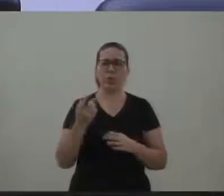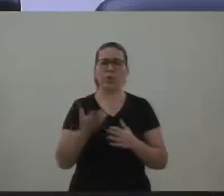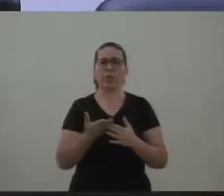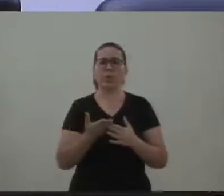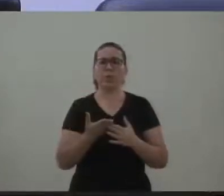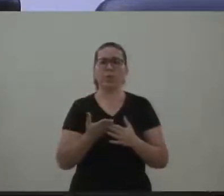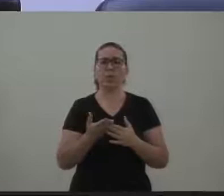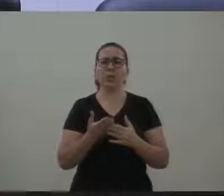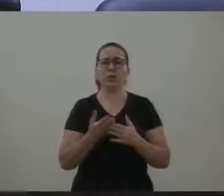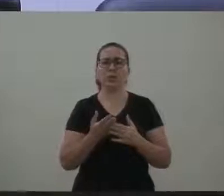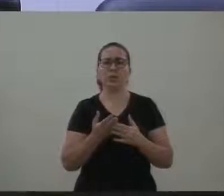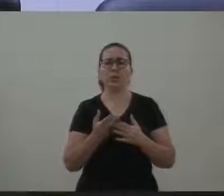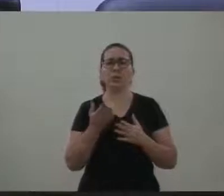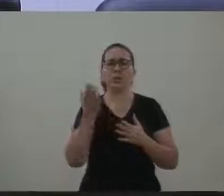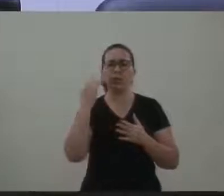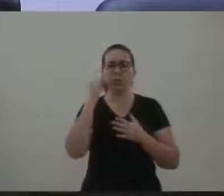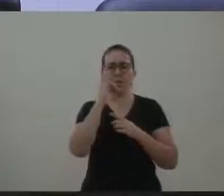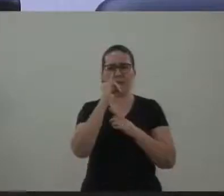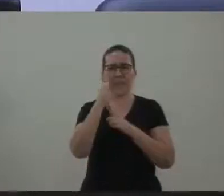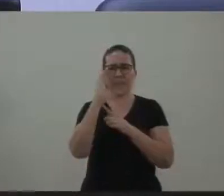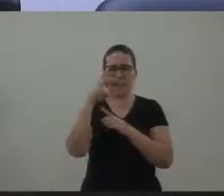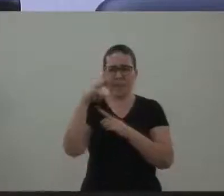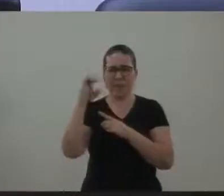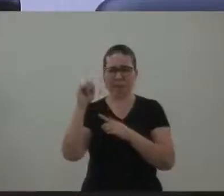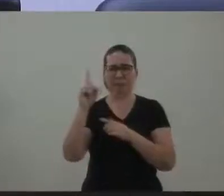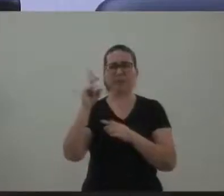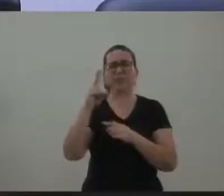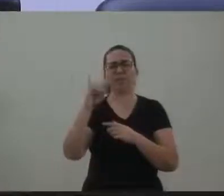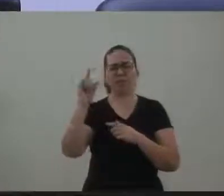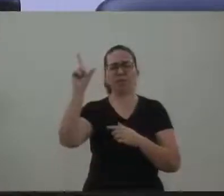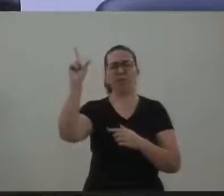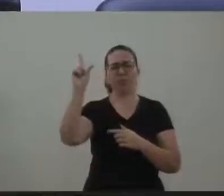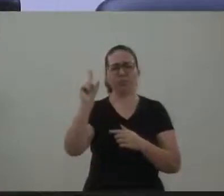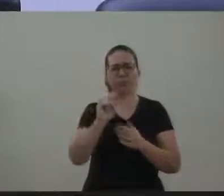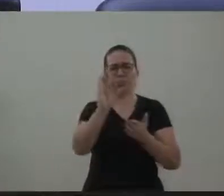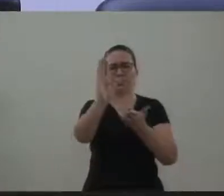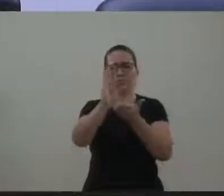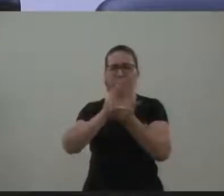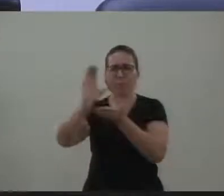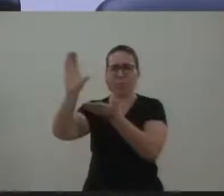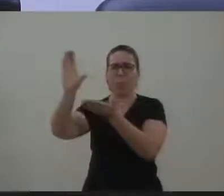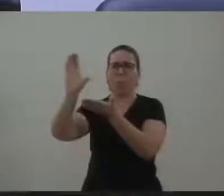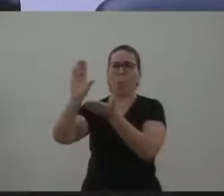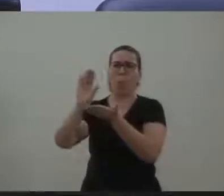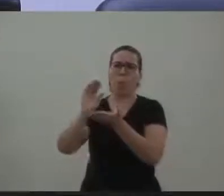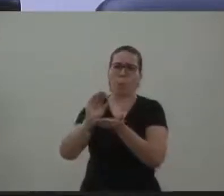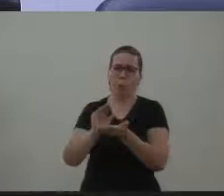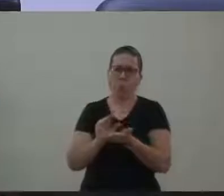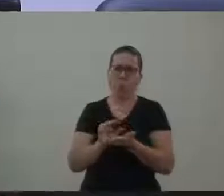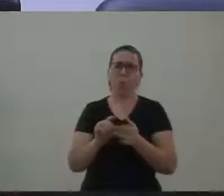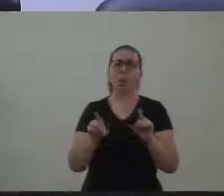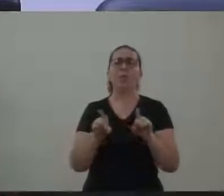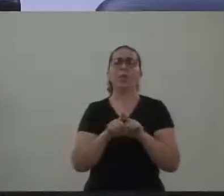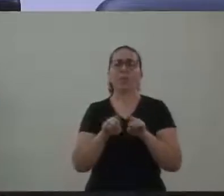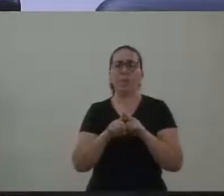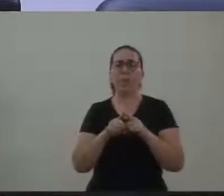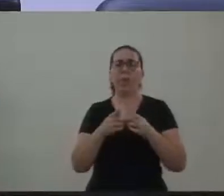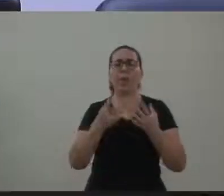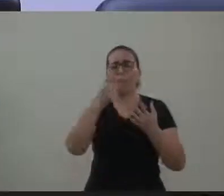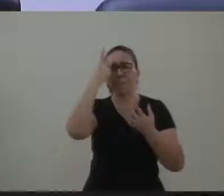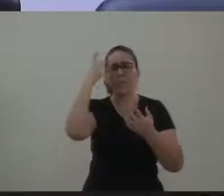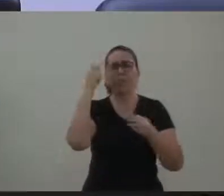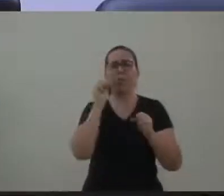através do ICMS, vão cair, como também está aumentando o desemprego,